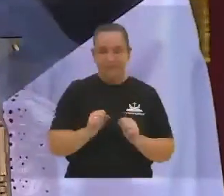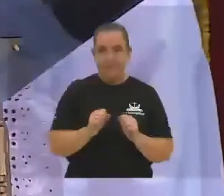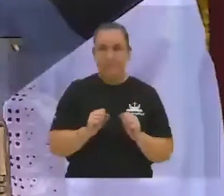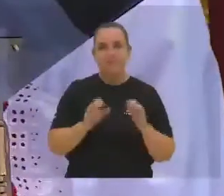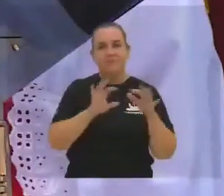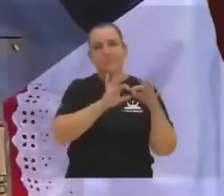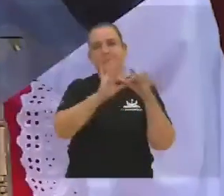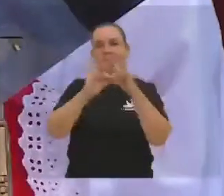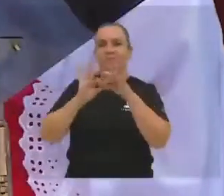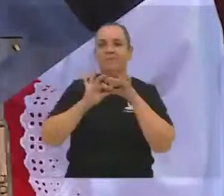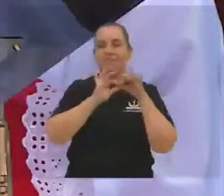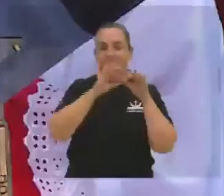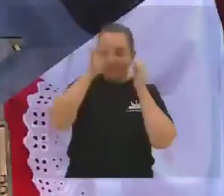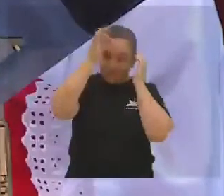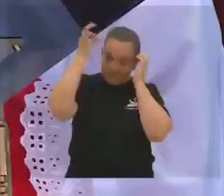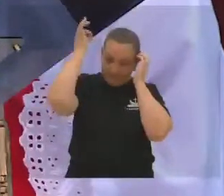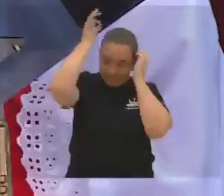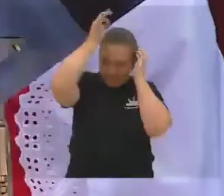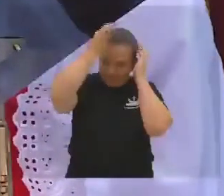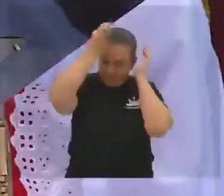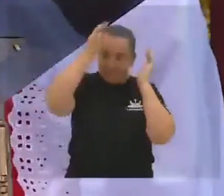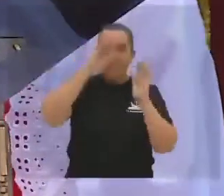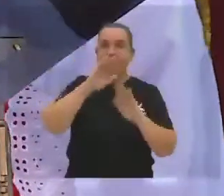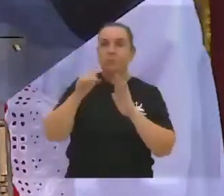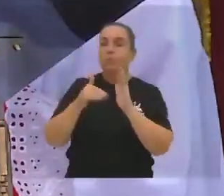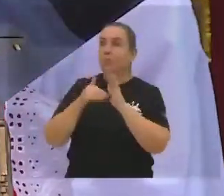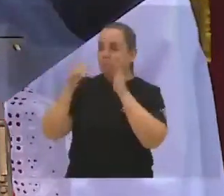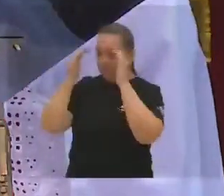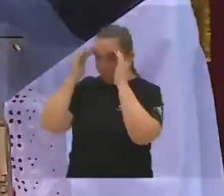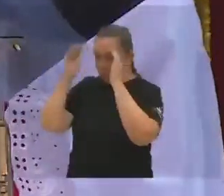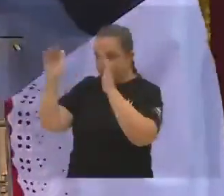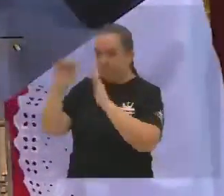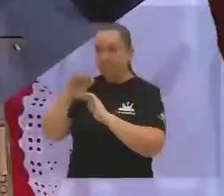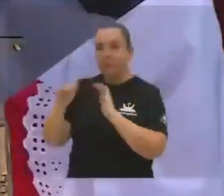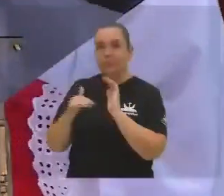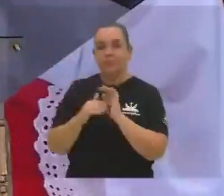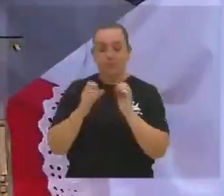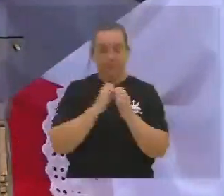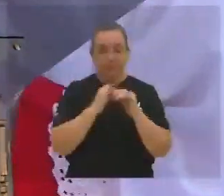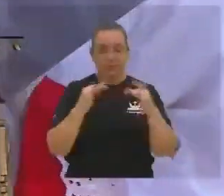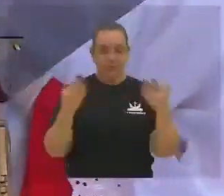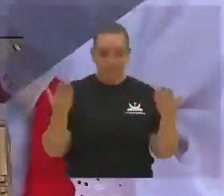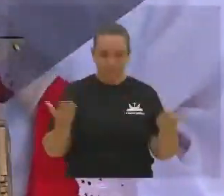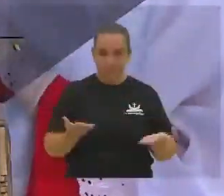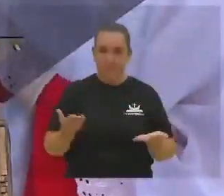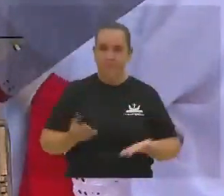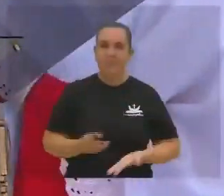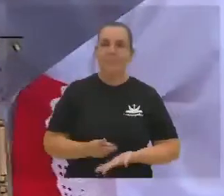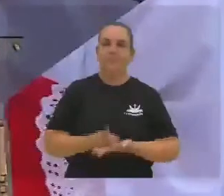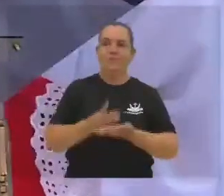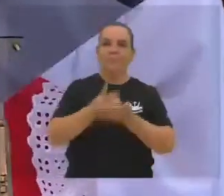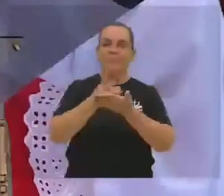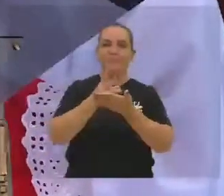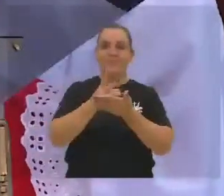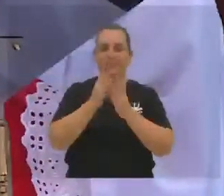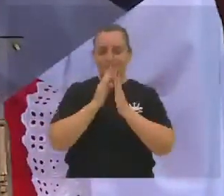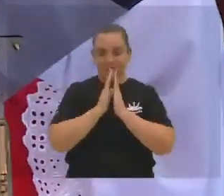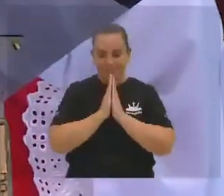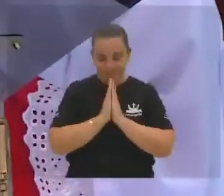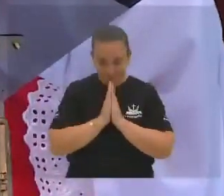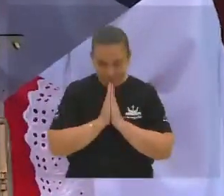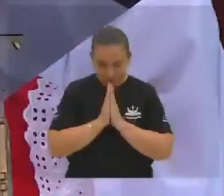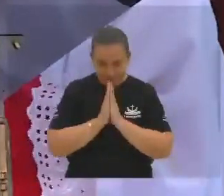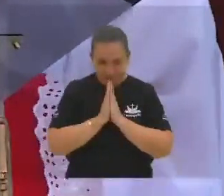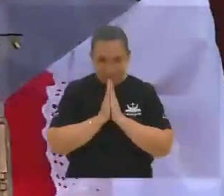Pai Todo-Poderoso, na unidade do Espírito Santo, toda a honra e toda a glória, agora